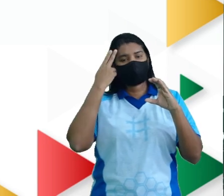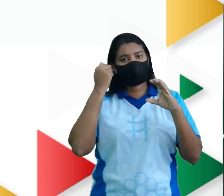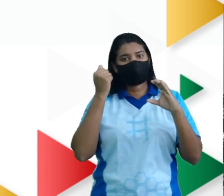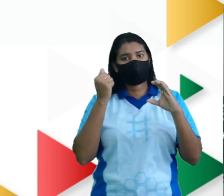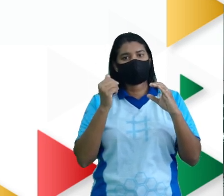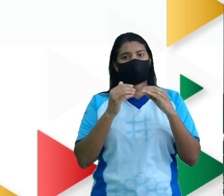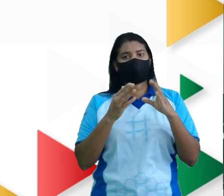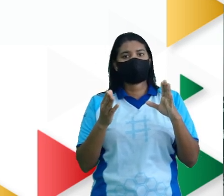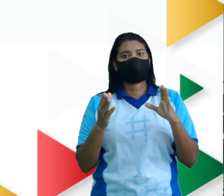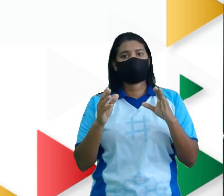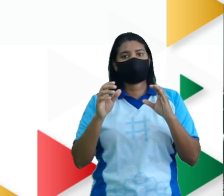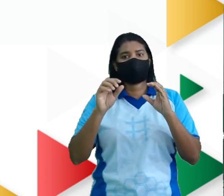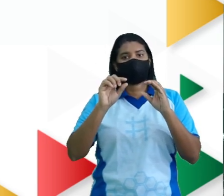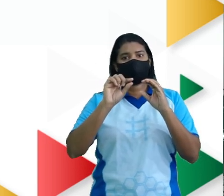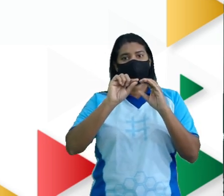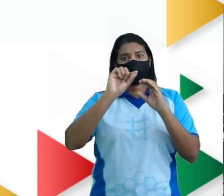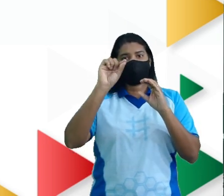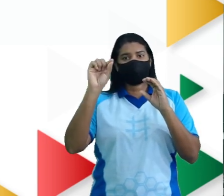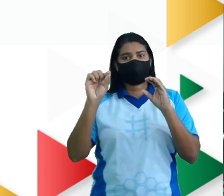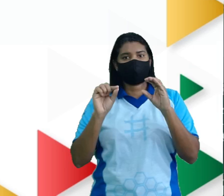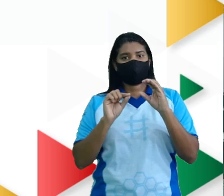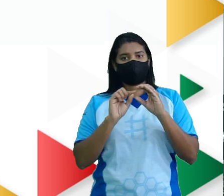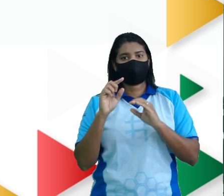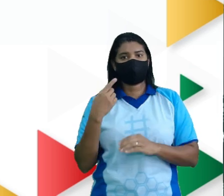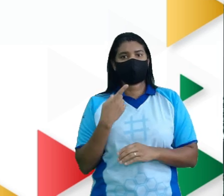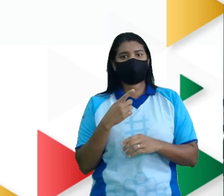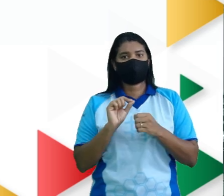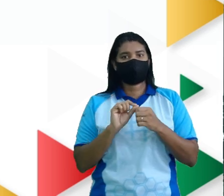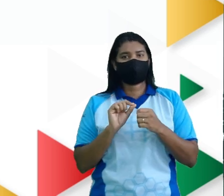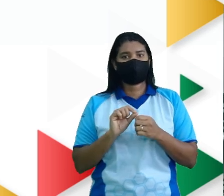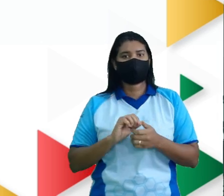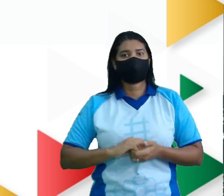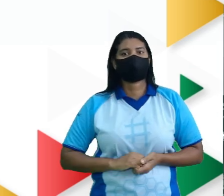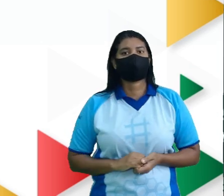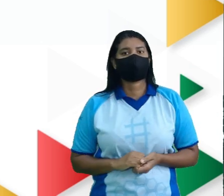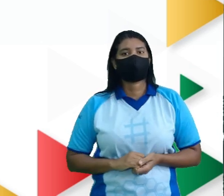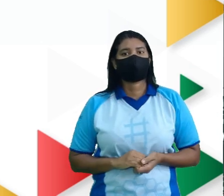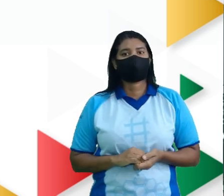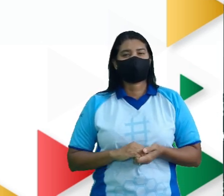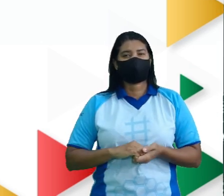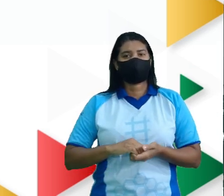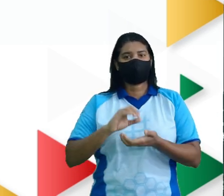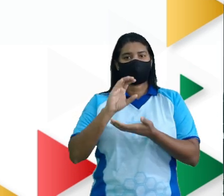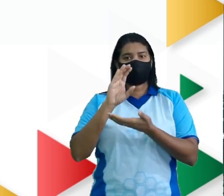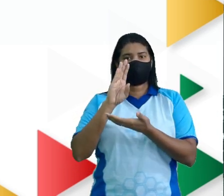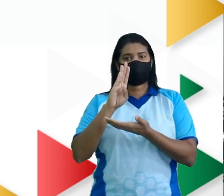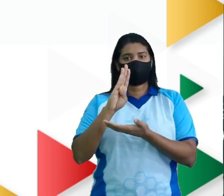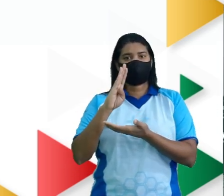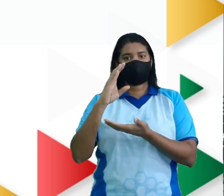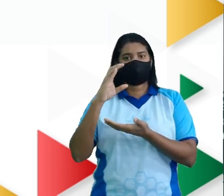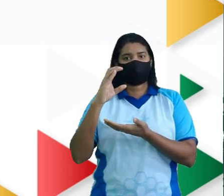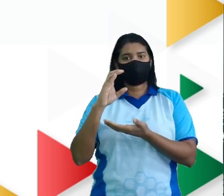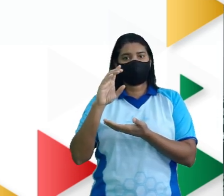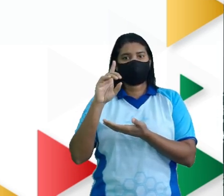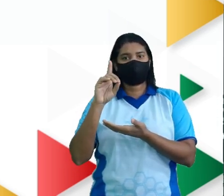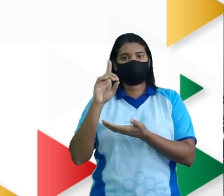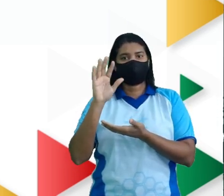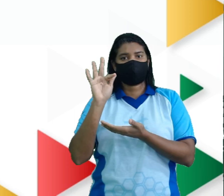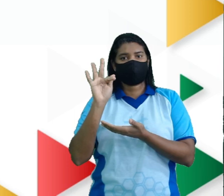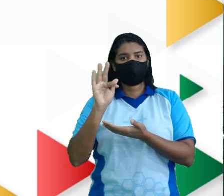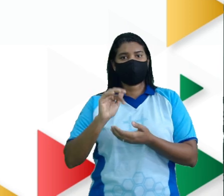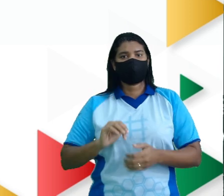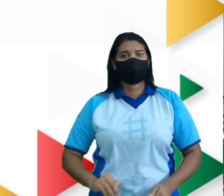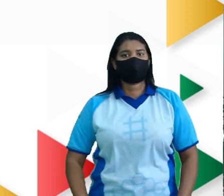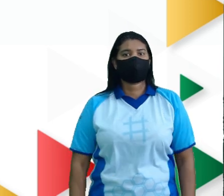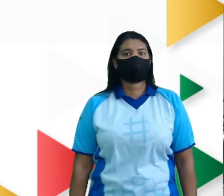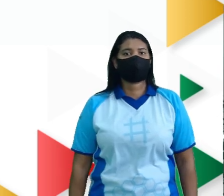do compasso. Nós fizemos as medidas de B, C, D e F. Aí